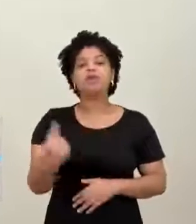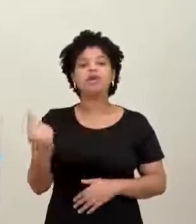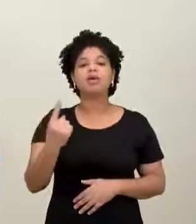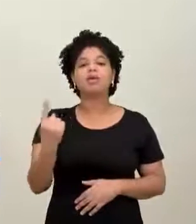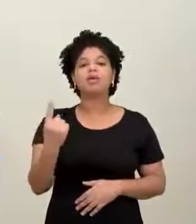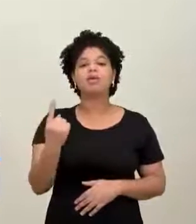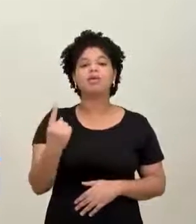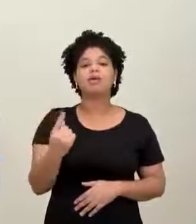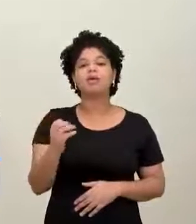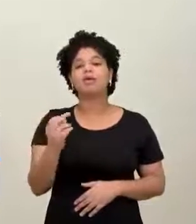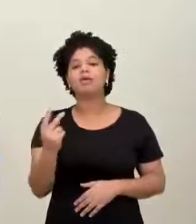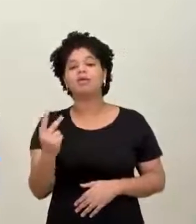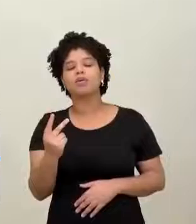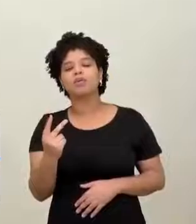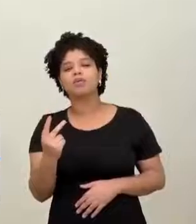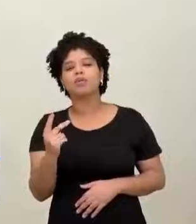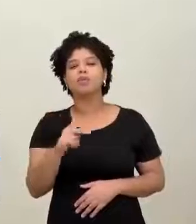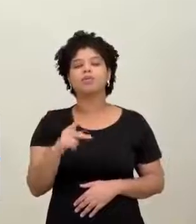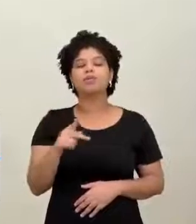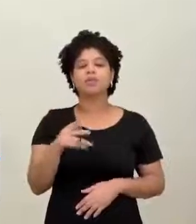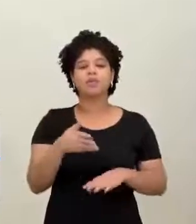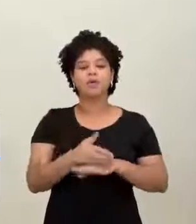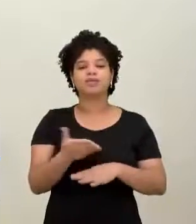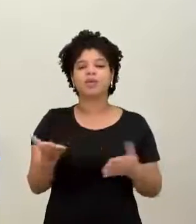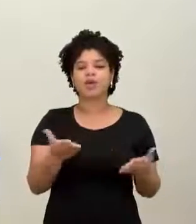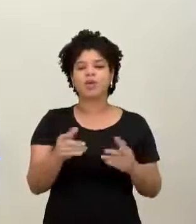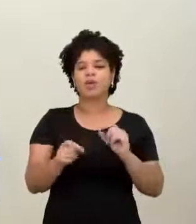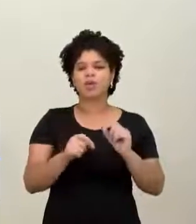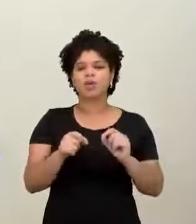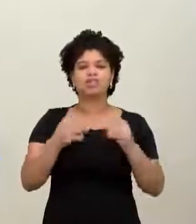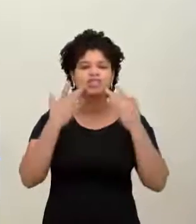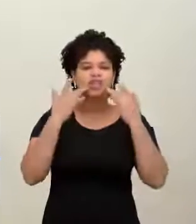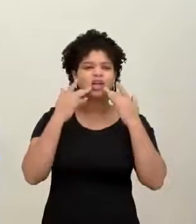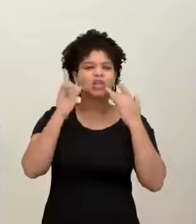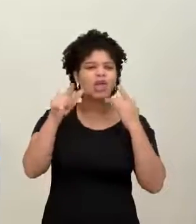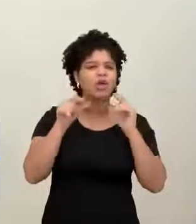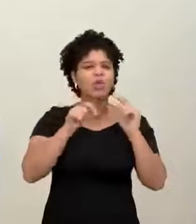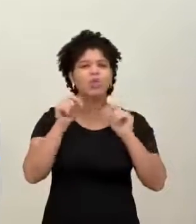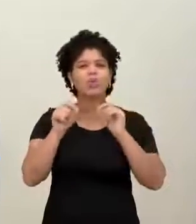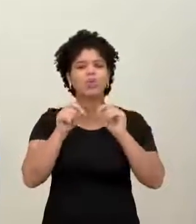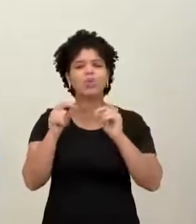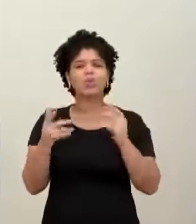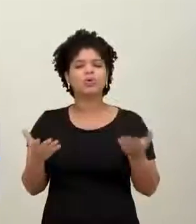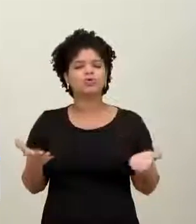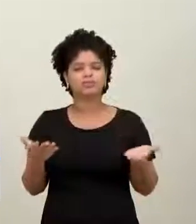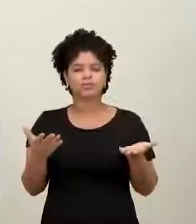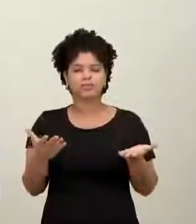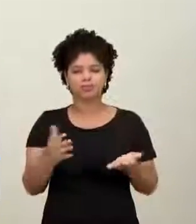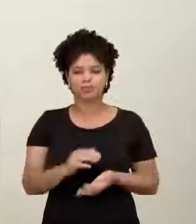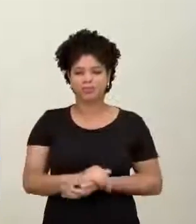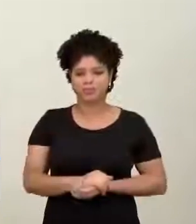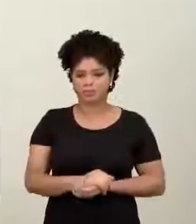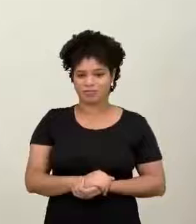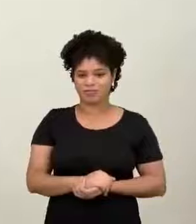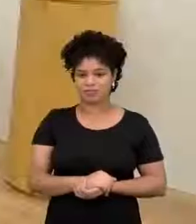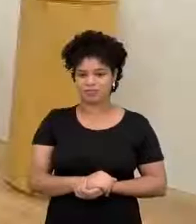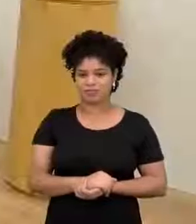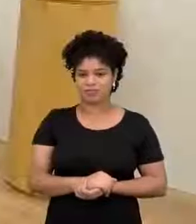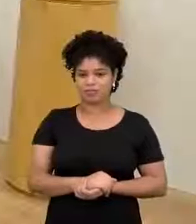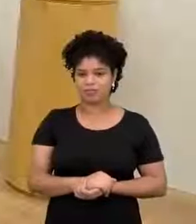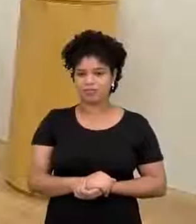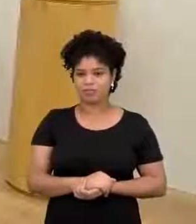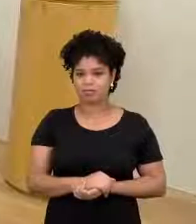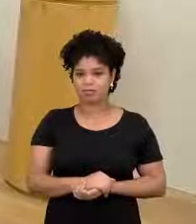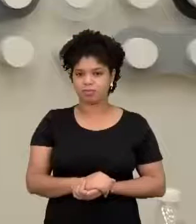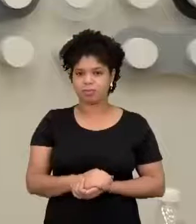o primeiro professor aluno que irá participar de nossa aula e dizer o que é teatro? O que é teatro?